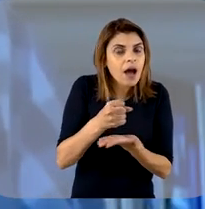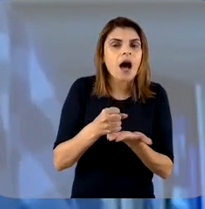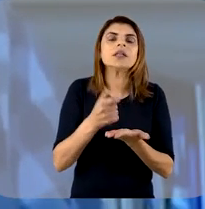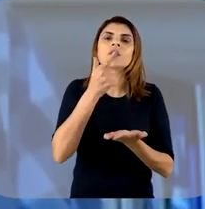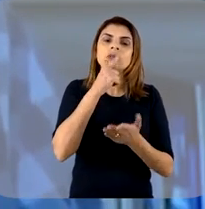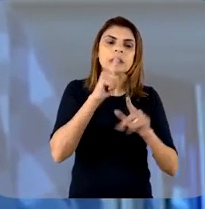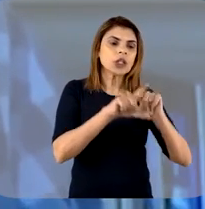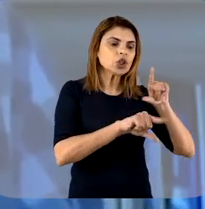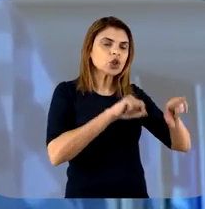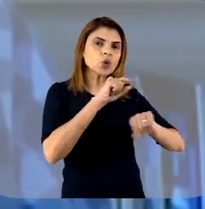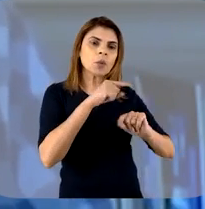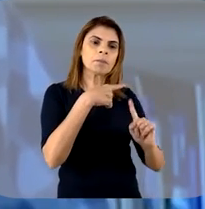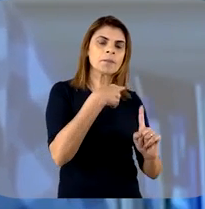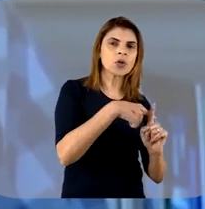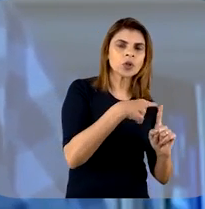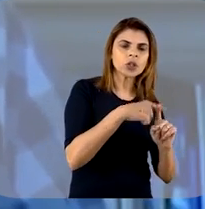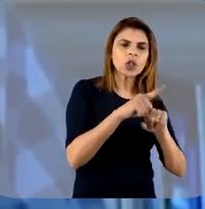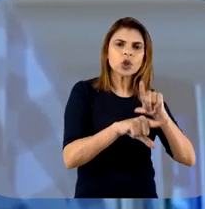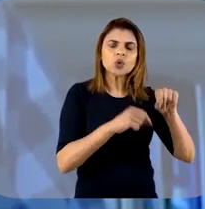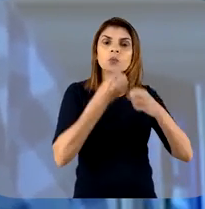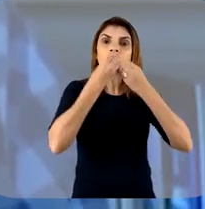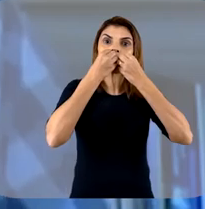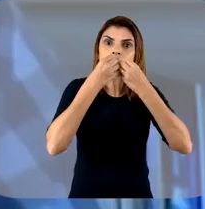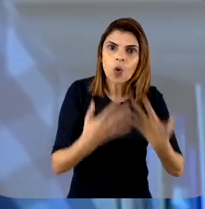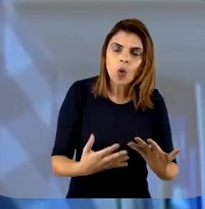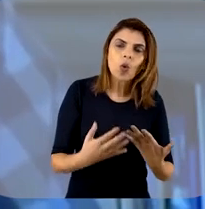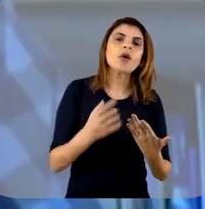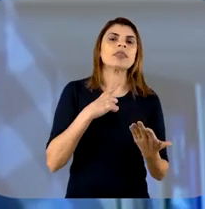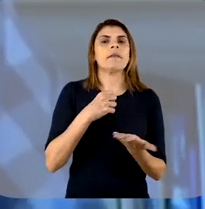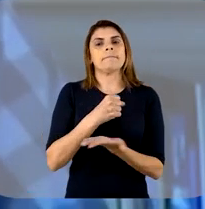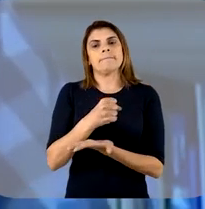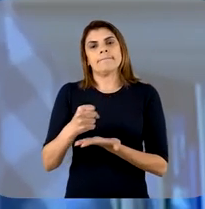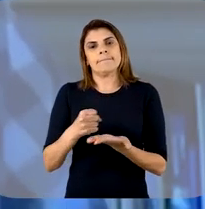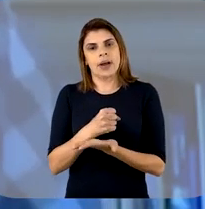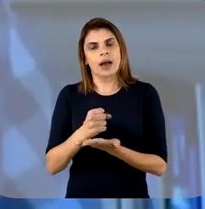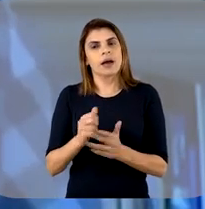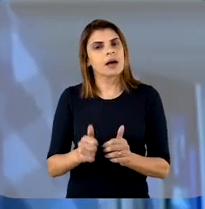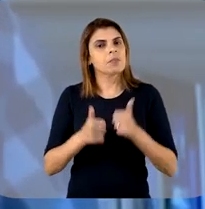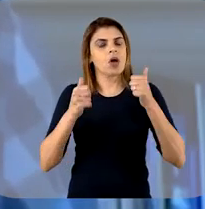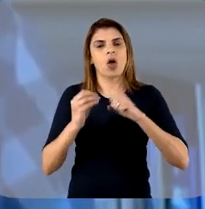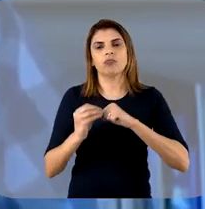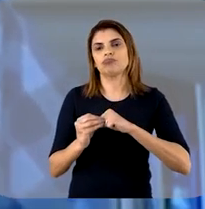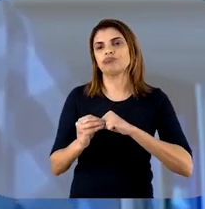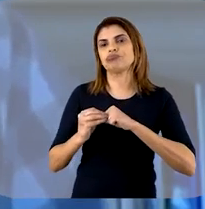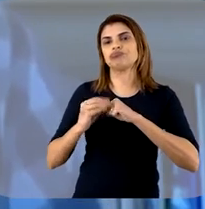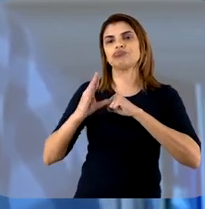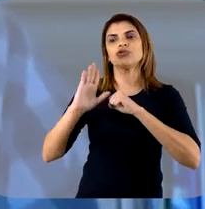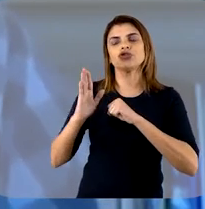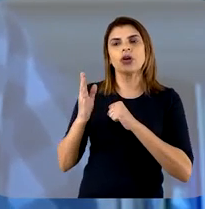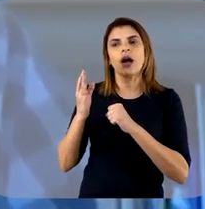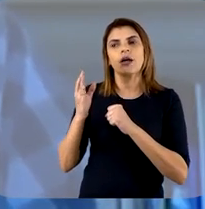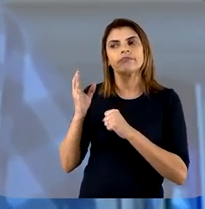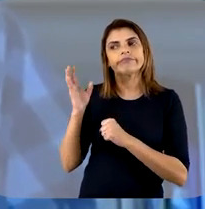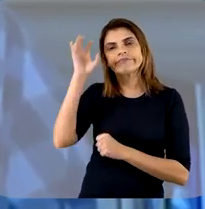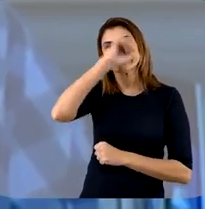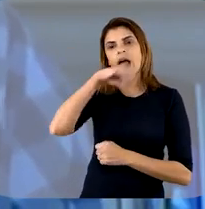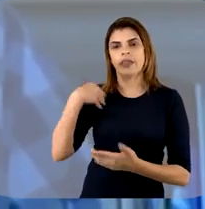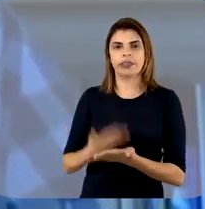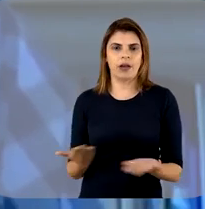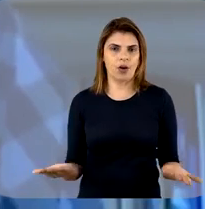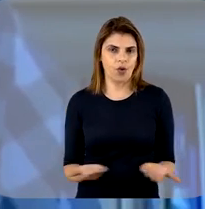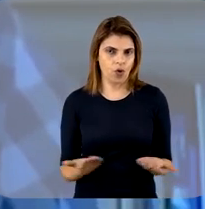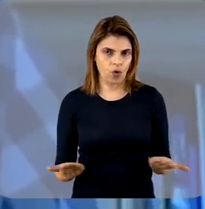as escolhas mais bem intencionadas possíveis, baseadas no melhor conhecimento que nós acumulamos até agora. Isso